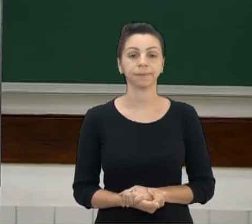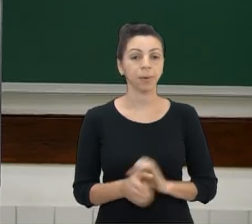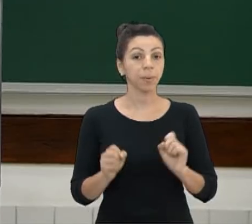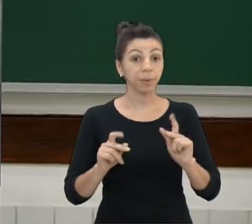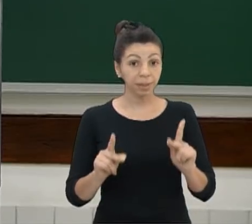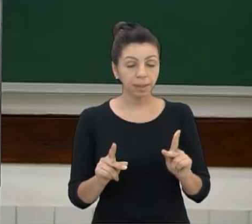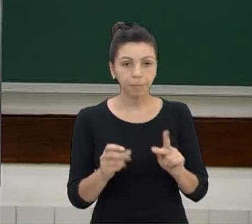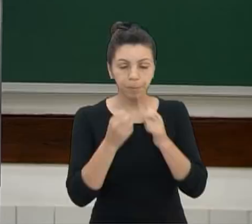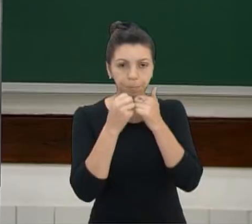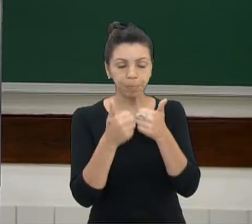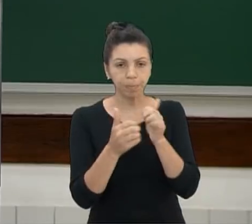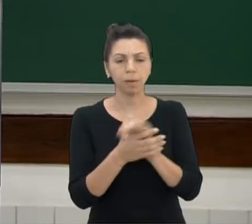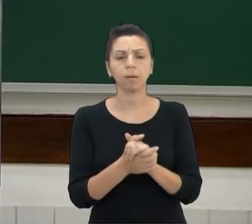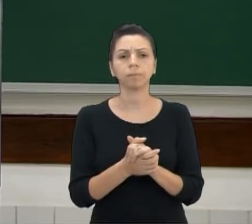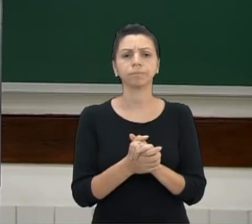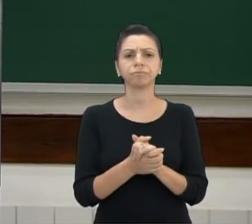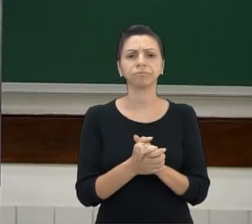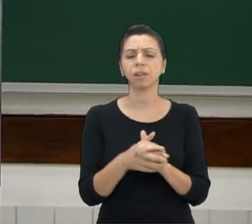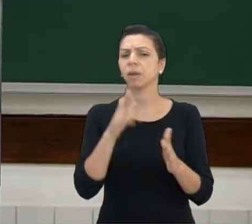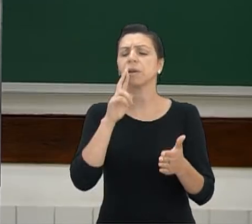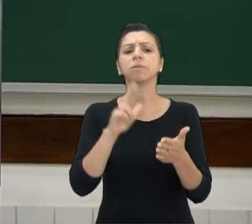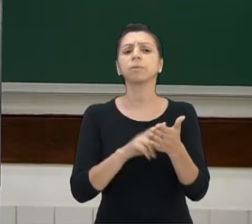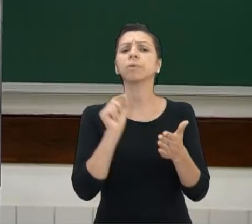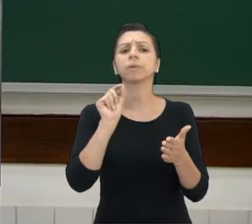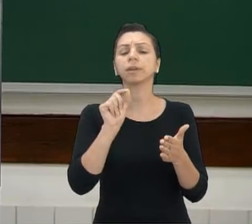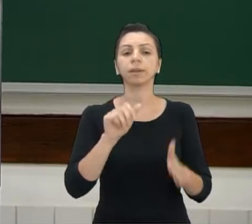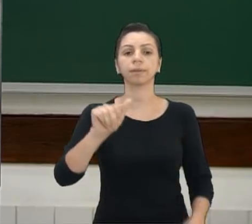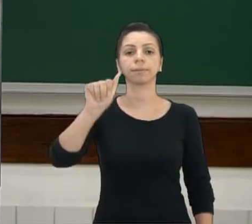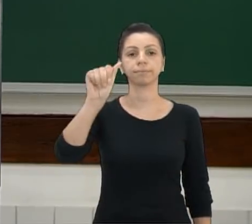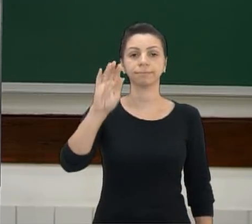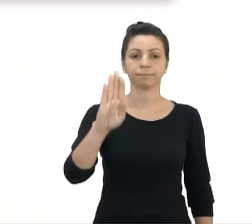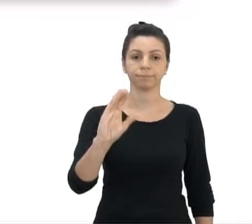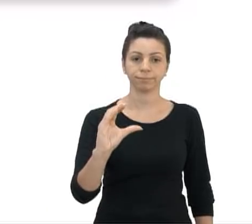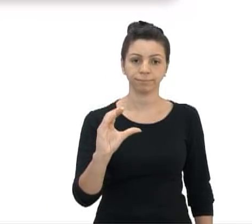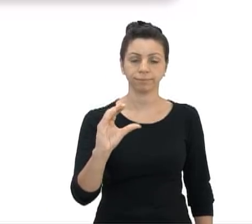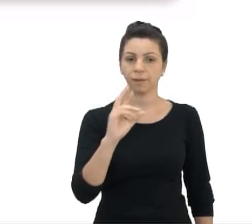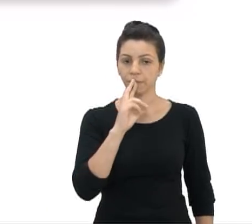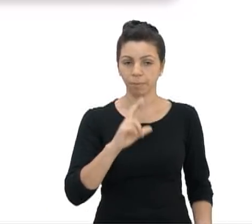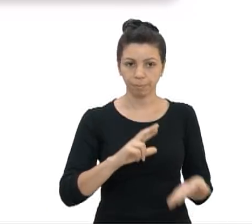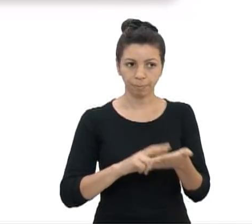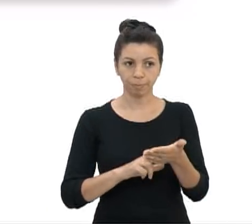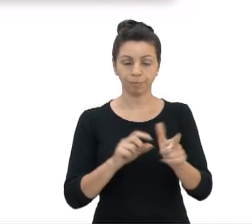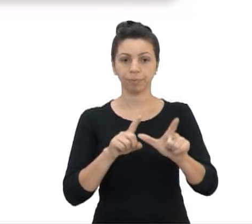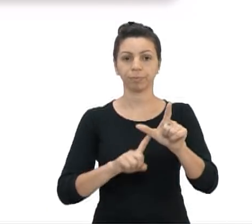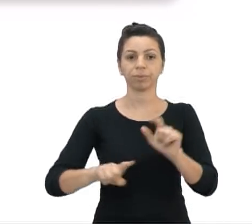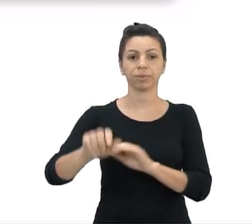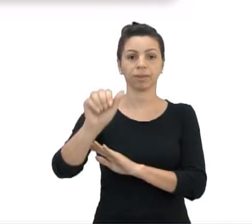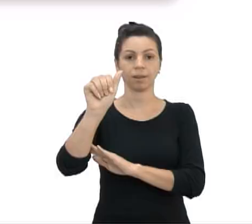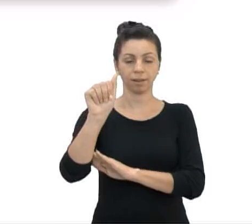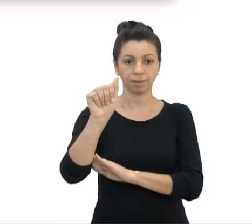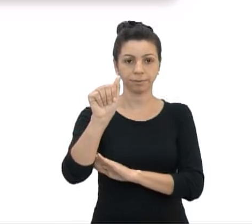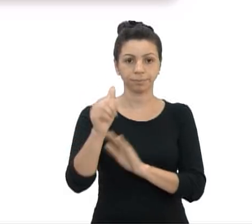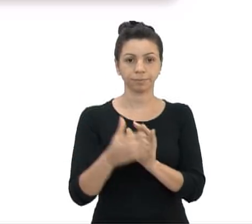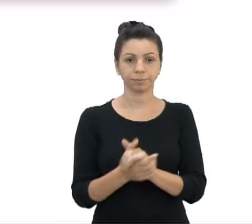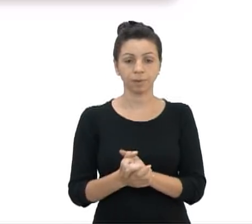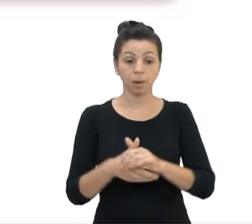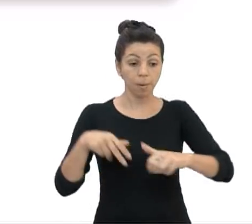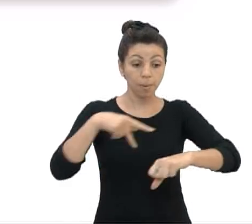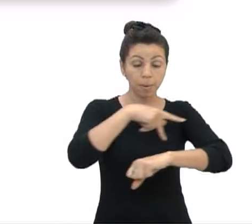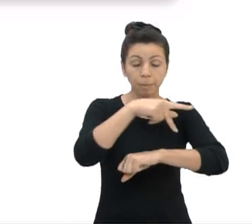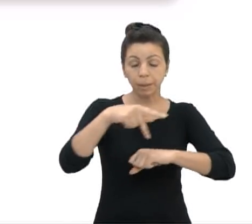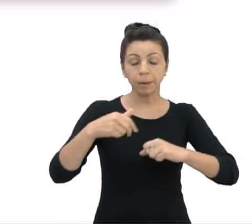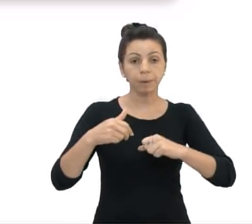Muito bem, qual que você indicou? Letra A, letra B ou letra C? Vamos ver, a resposta é letra A. O país